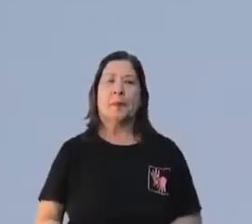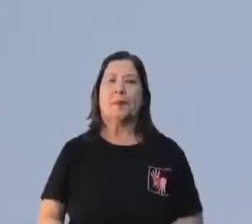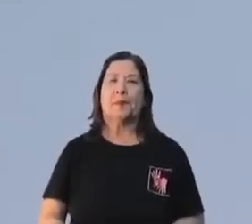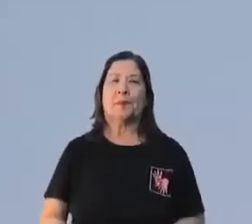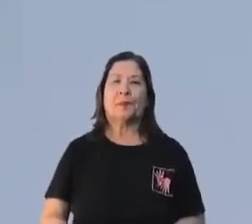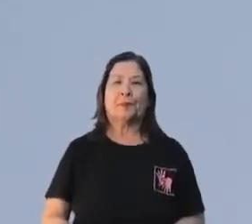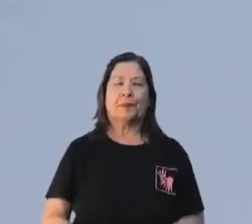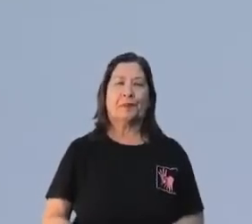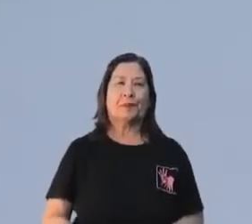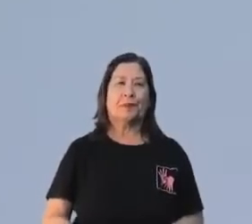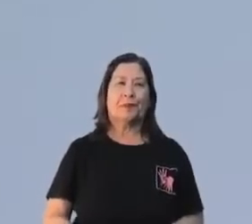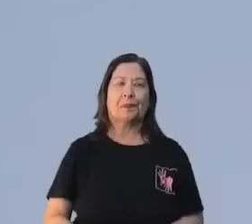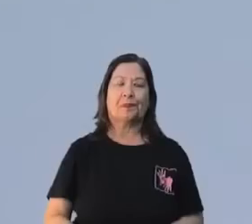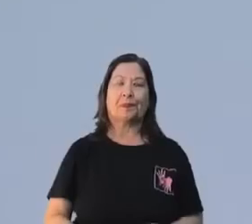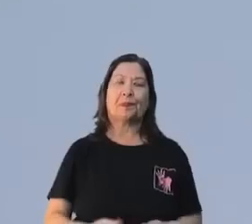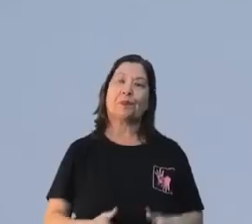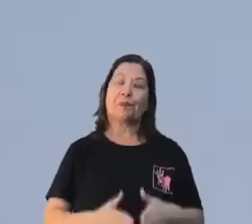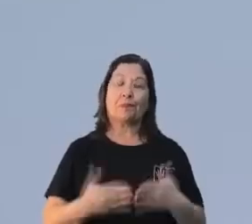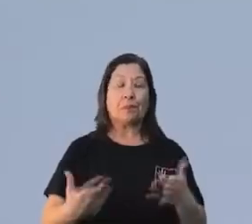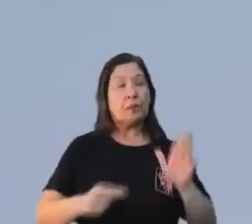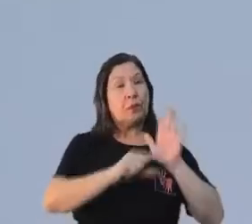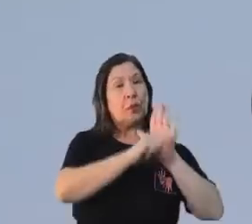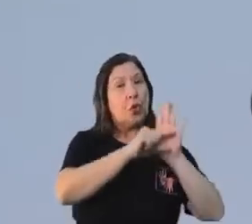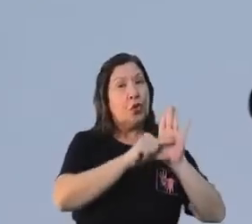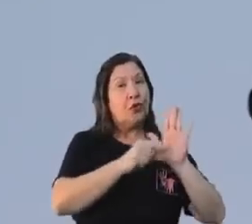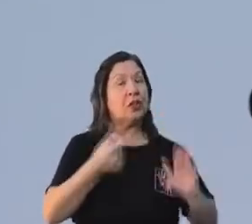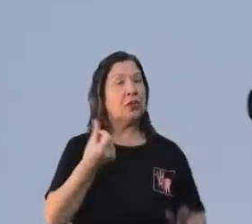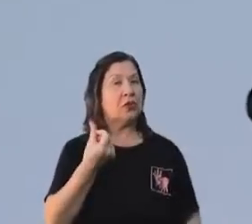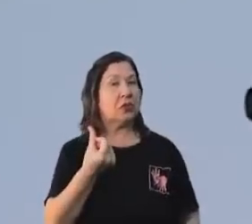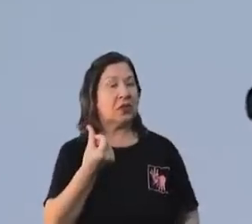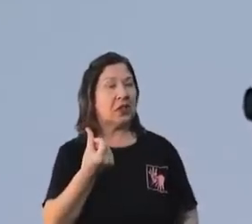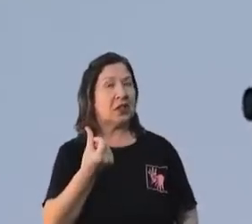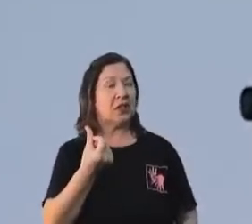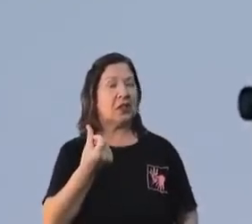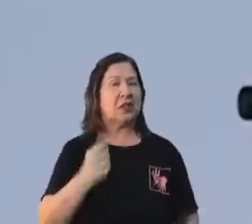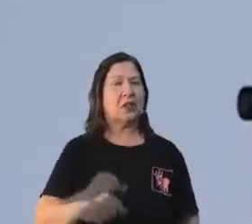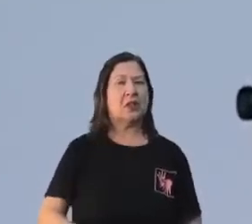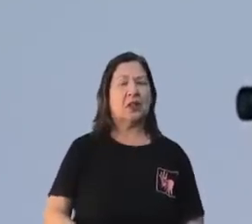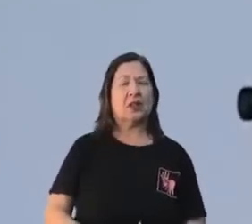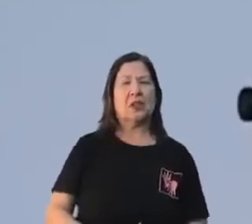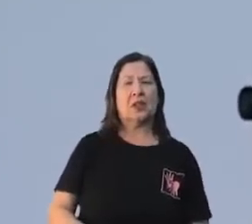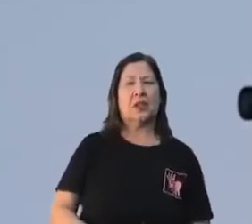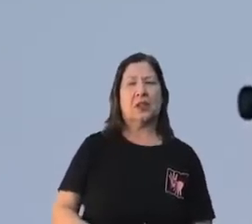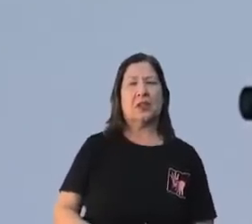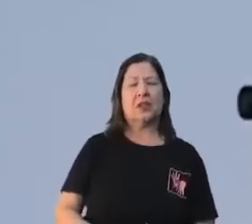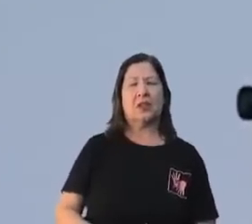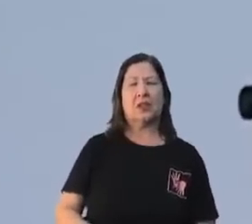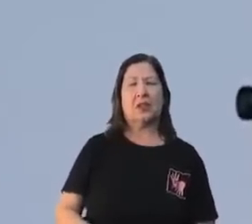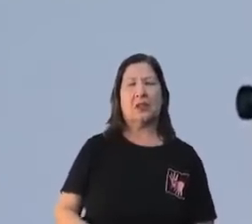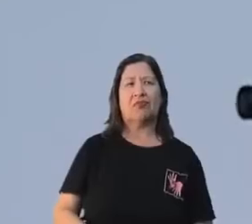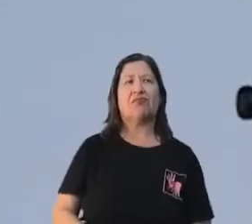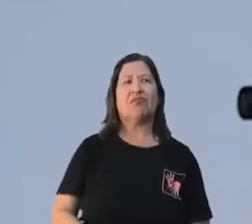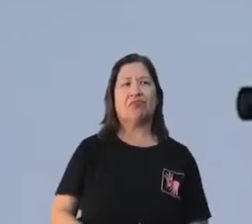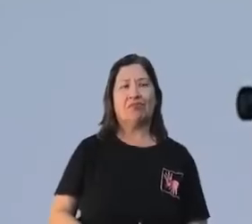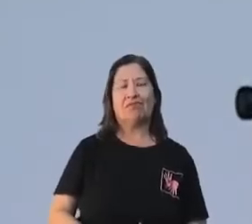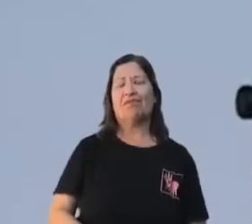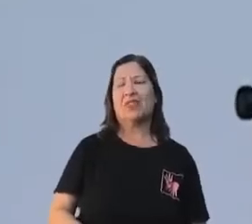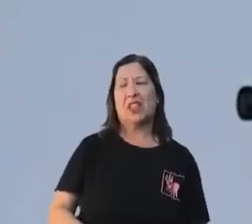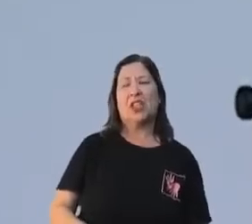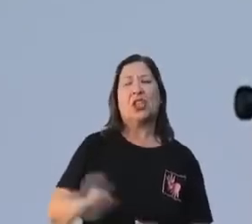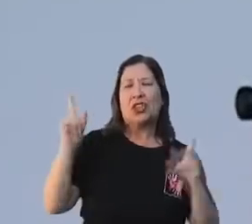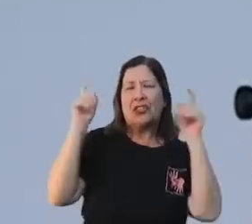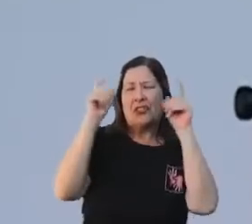Agora olha o versículo 6. Eles molestaram Maria. da cadeia hoje molestar.